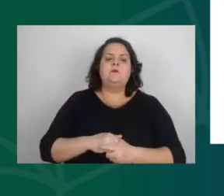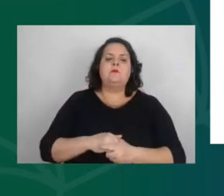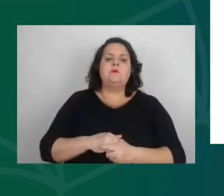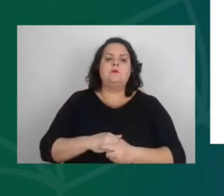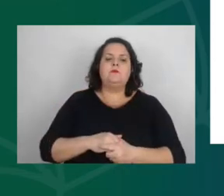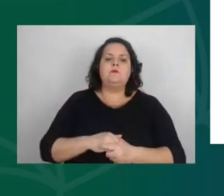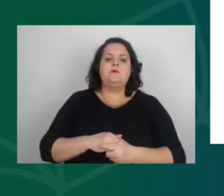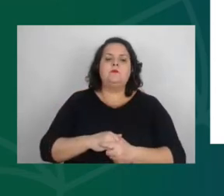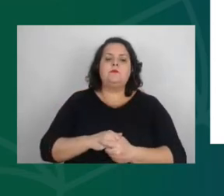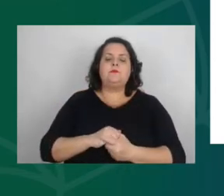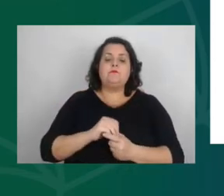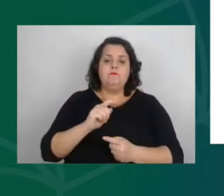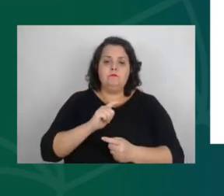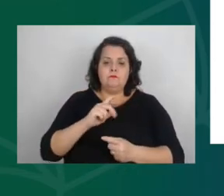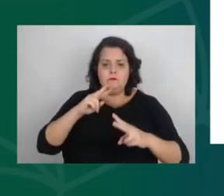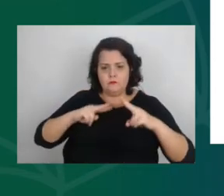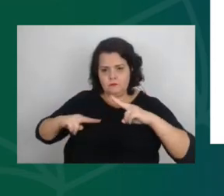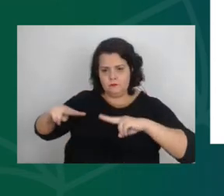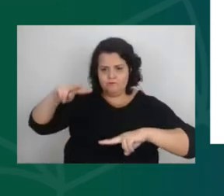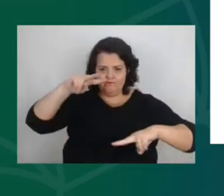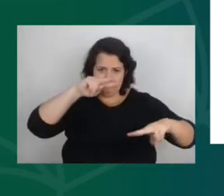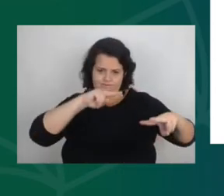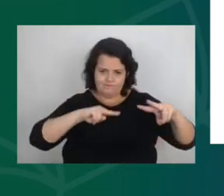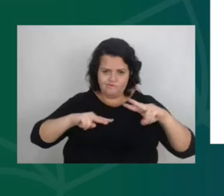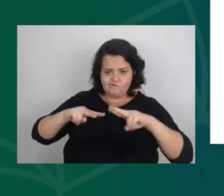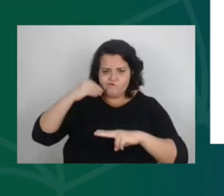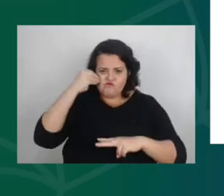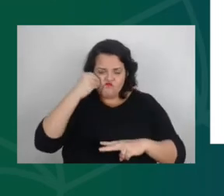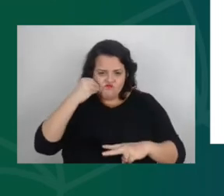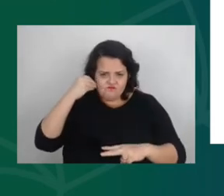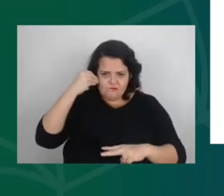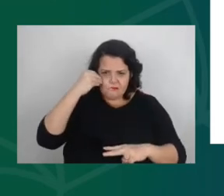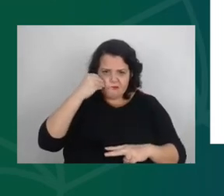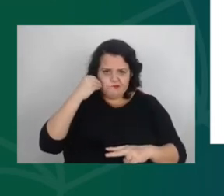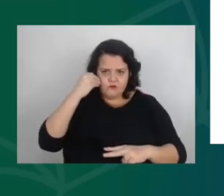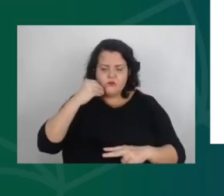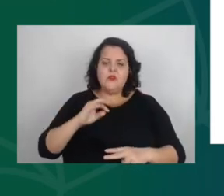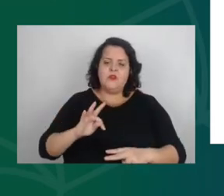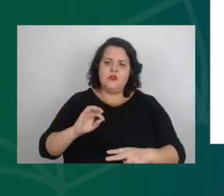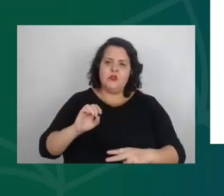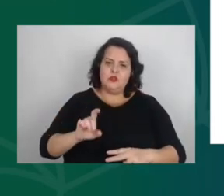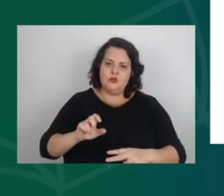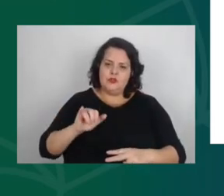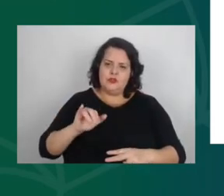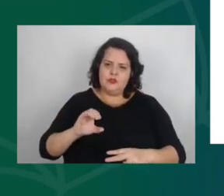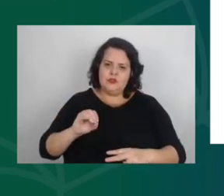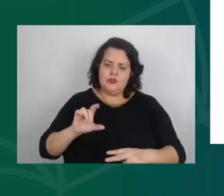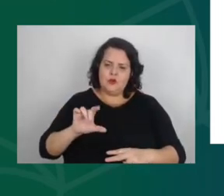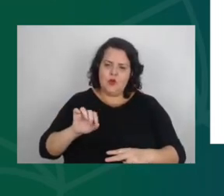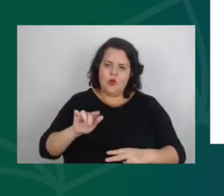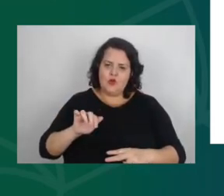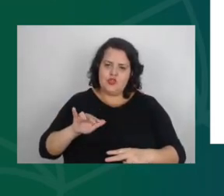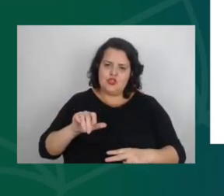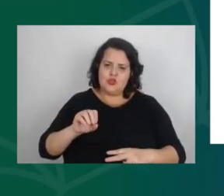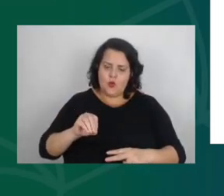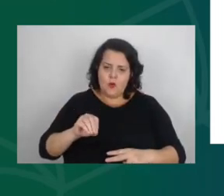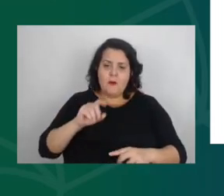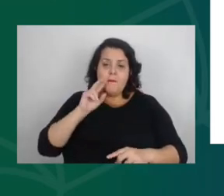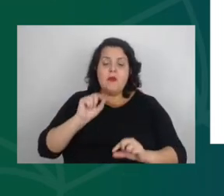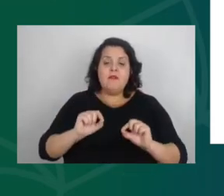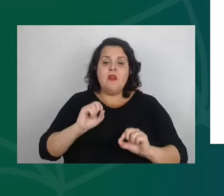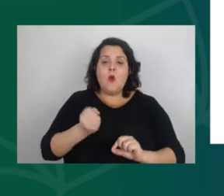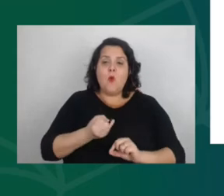Centrópolis undecimalis, e fizemos aqui um ensaio ecotoxicológico, não só para ver o nível de poluição, uma vez que